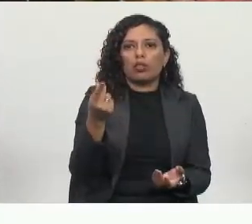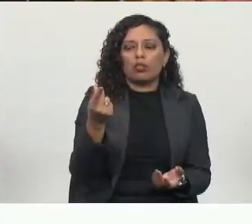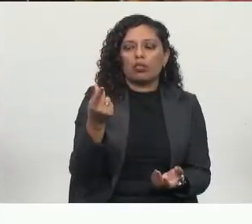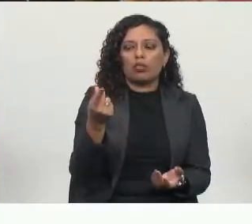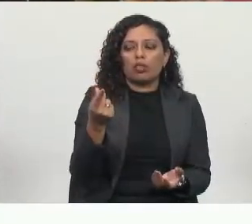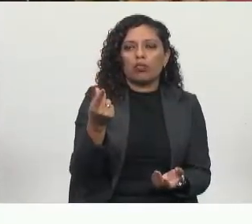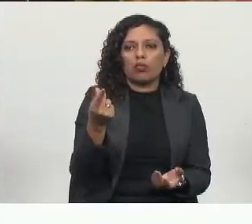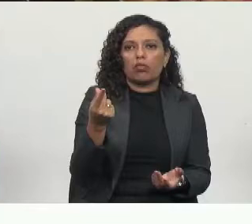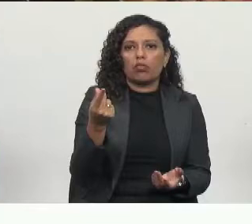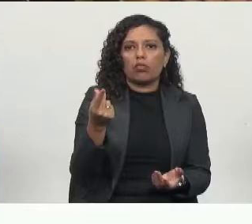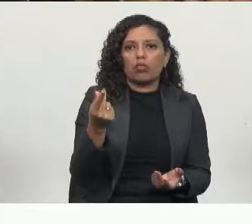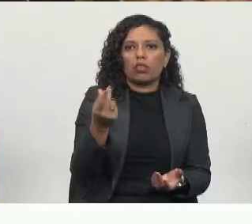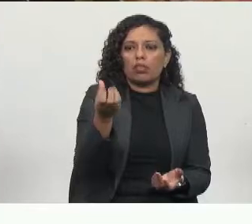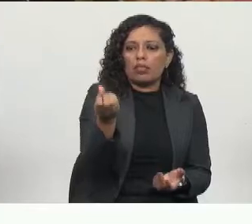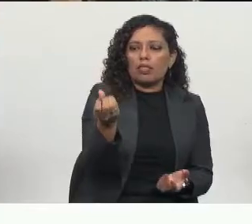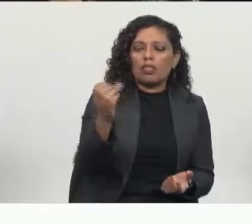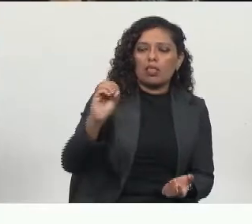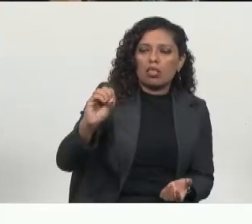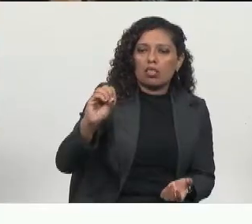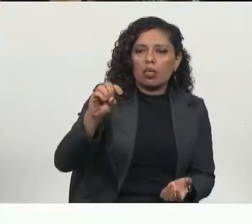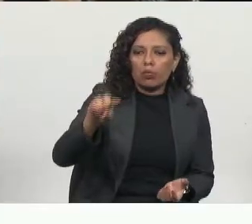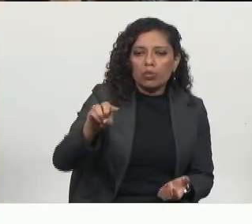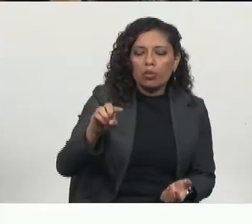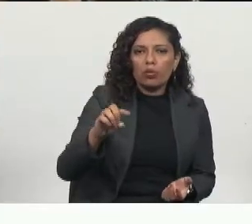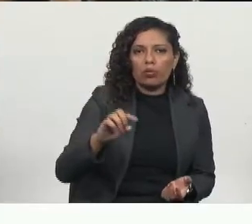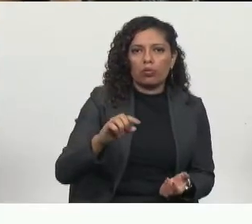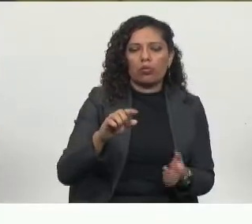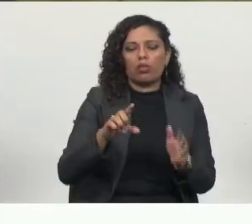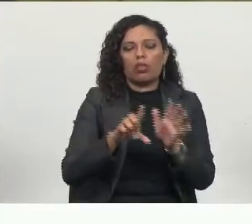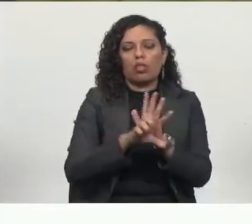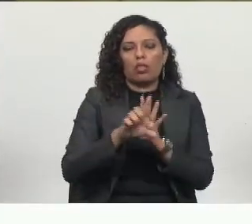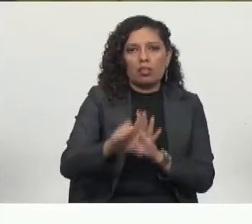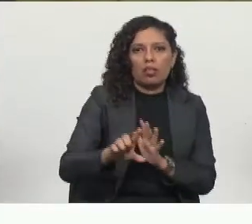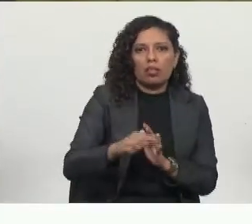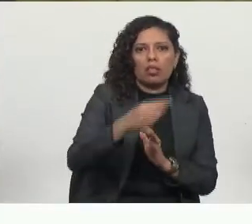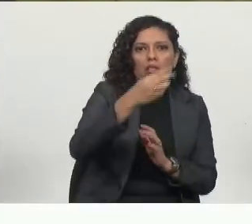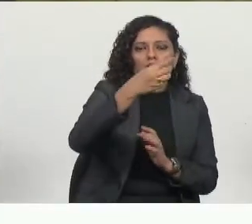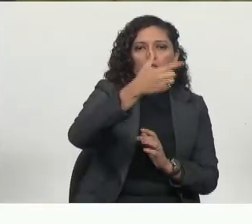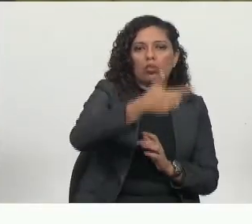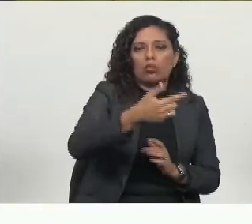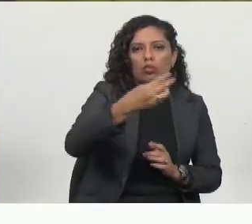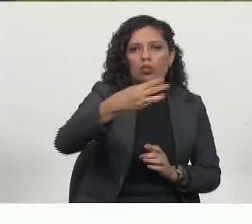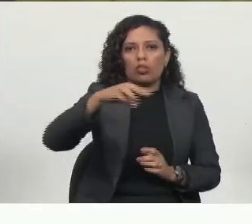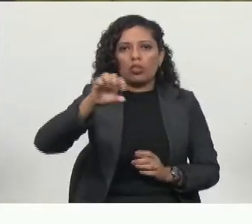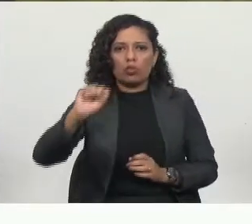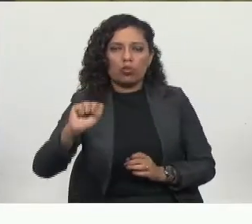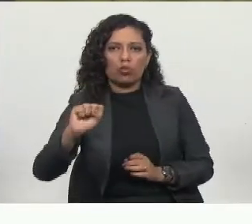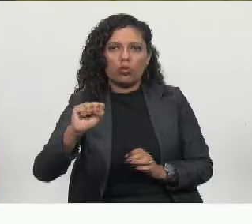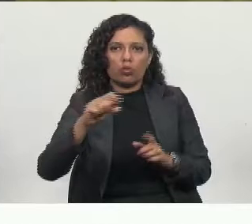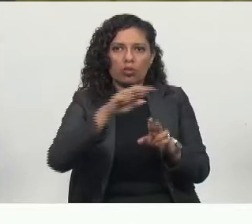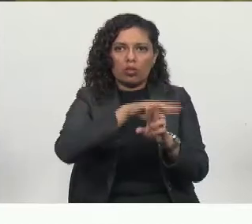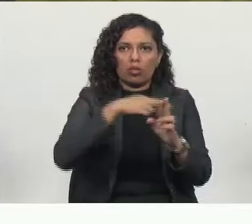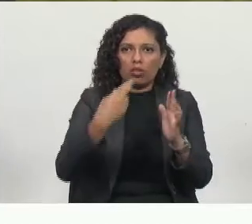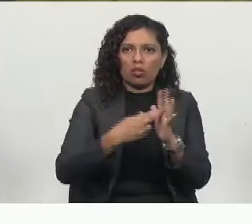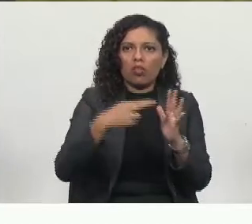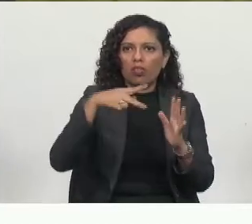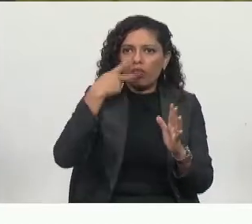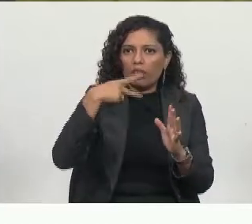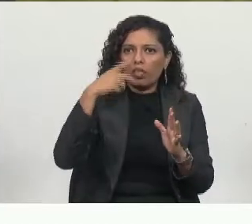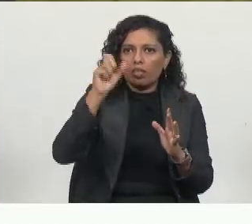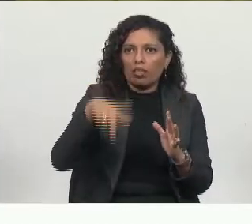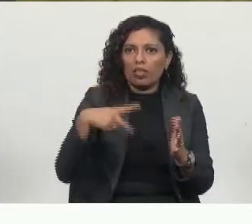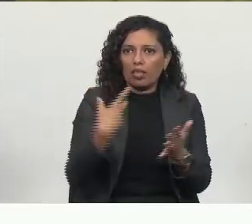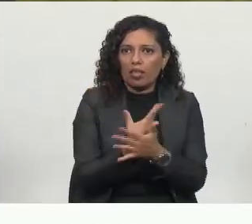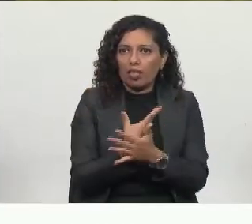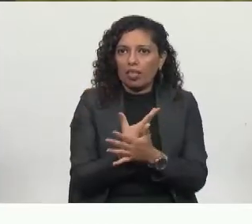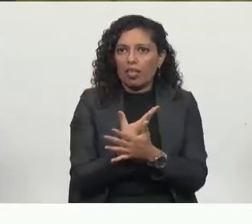da pessoa. Eu queria lembrar Vossa Excelência que no artigo 238 do nosso regimento, ele fala: é proibido o porte de arma de qualquer espécie.